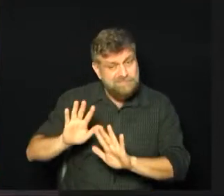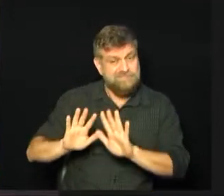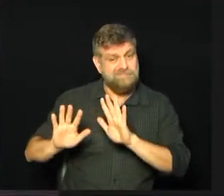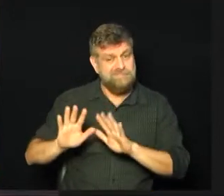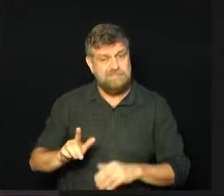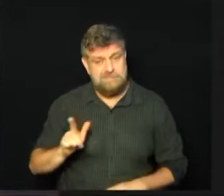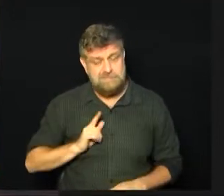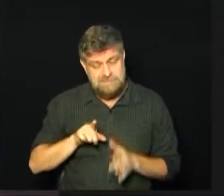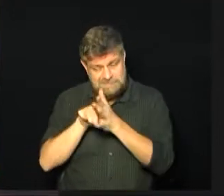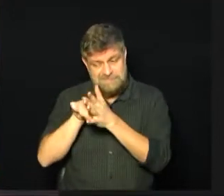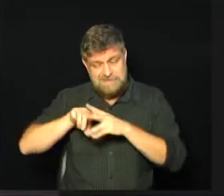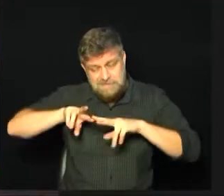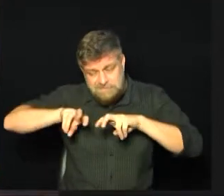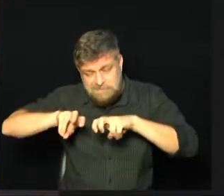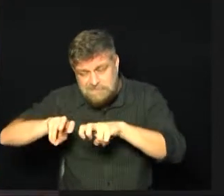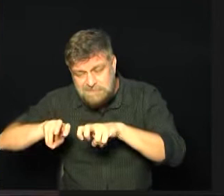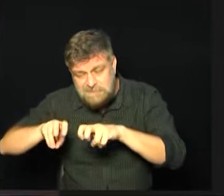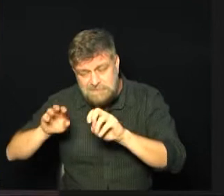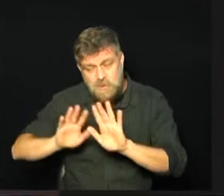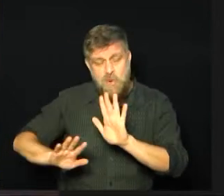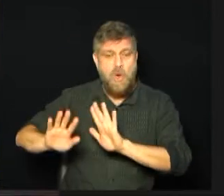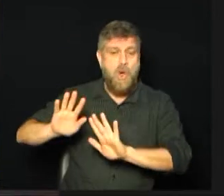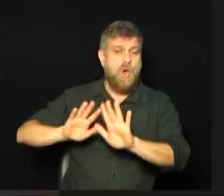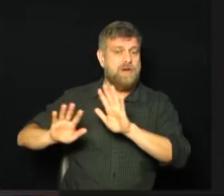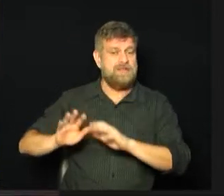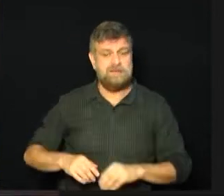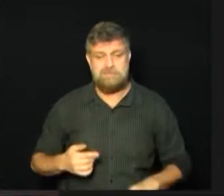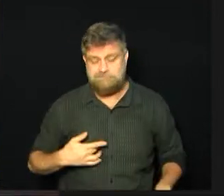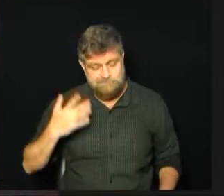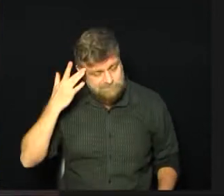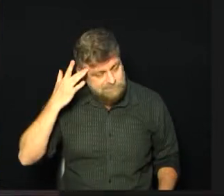vista com muito mais cuidado, e não sei